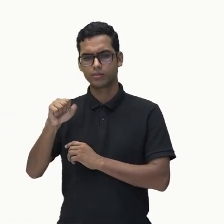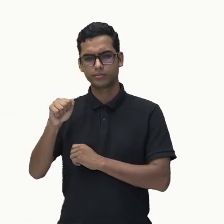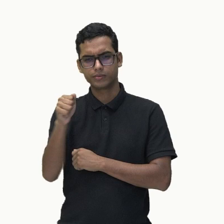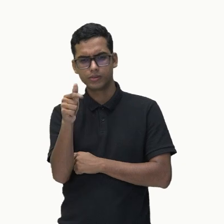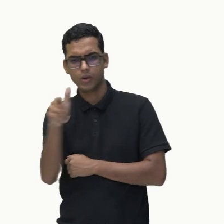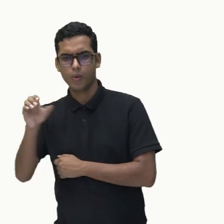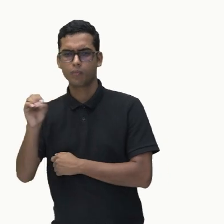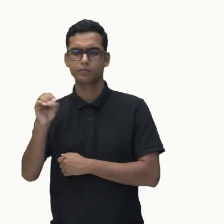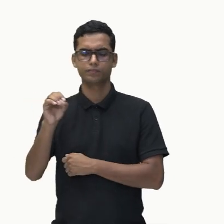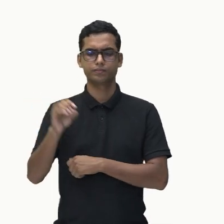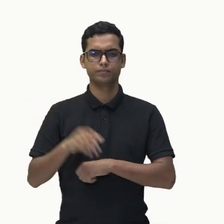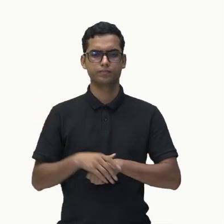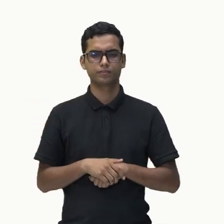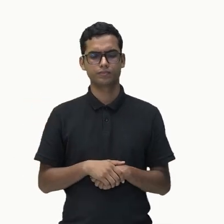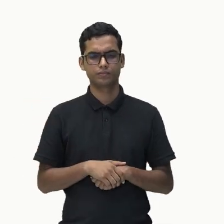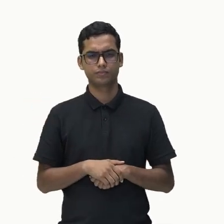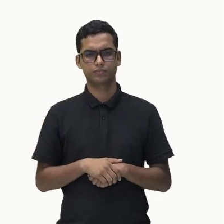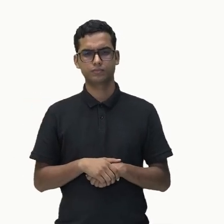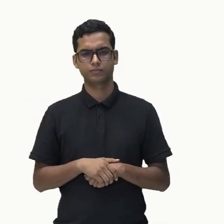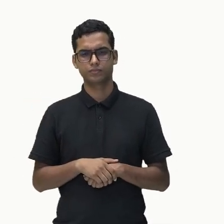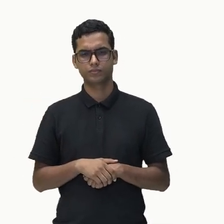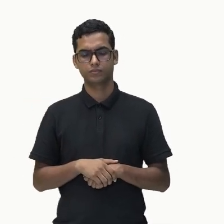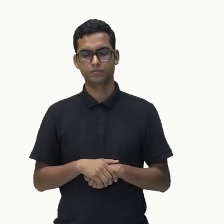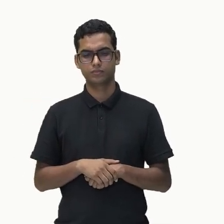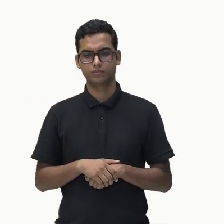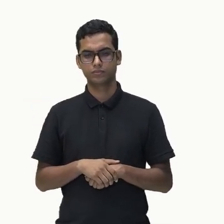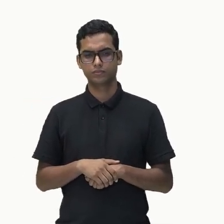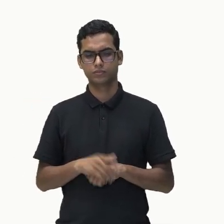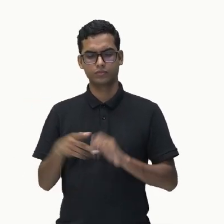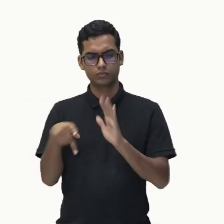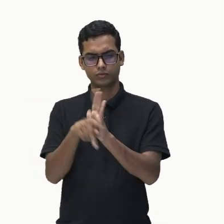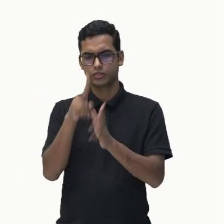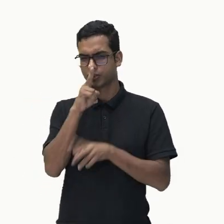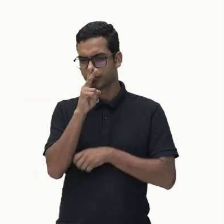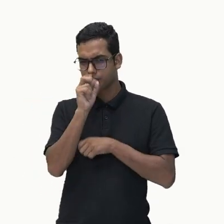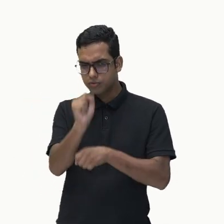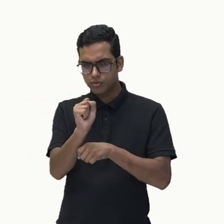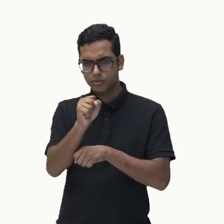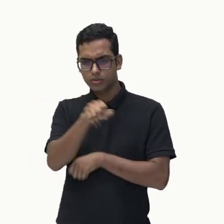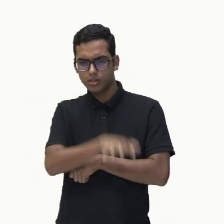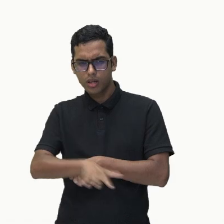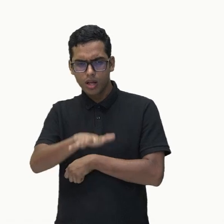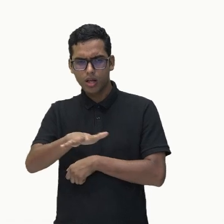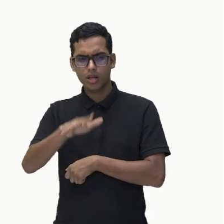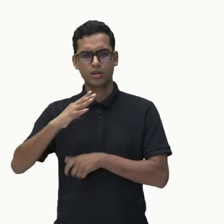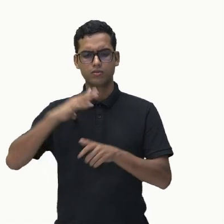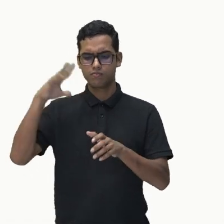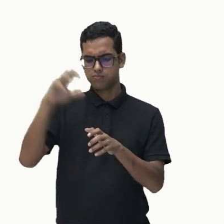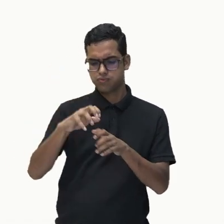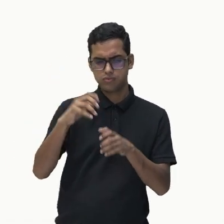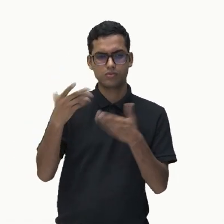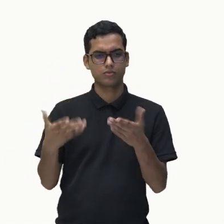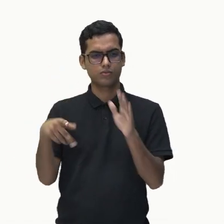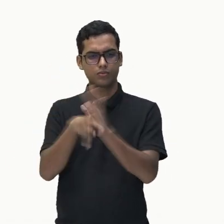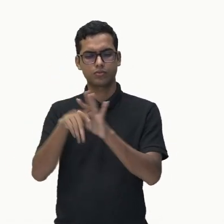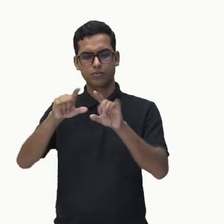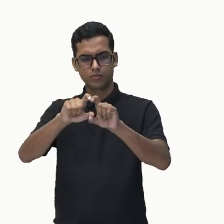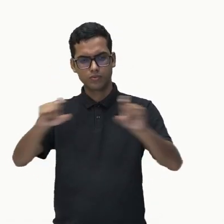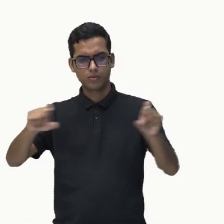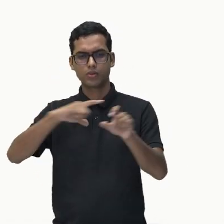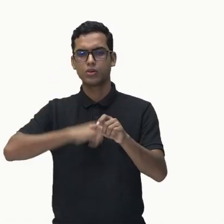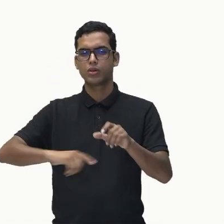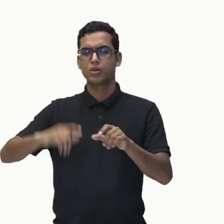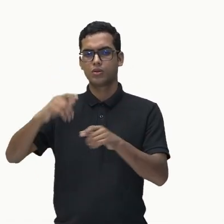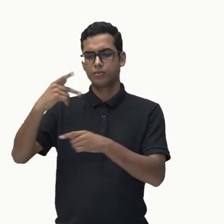como pressão é força sobre área, né? Eu já coloquei, vou colocar de novo aqui a definição de pressão. Pressão é força sobre